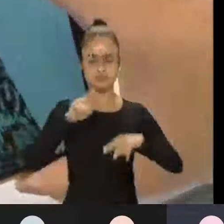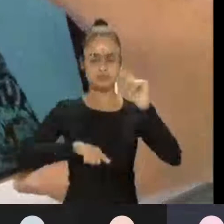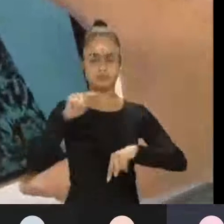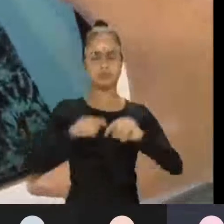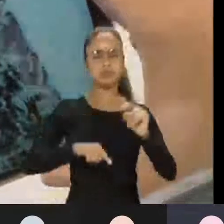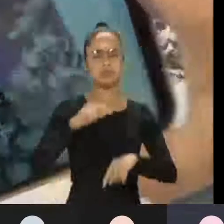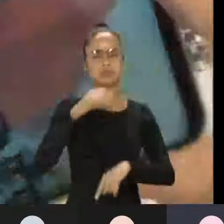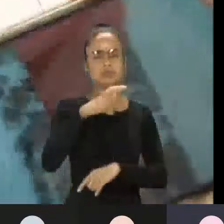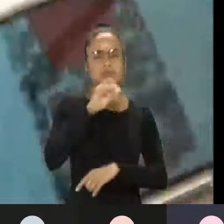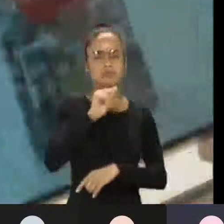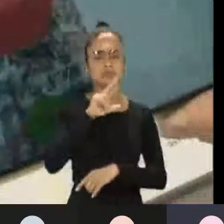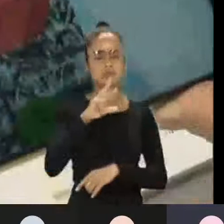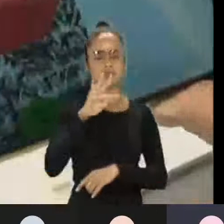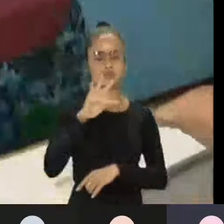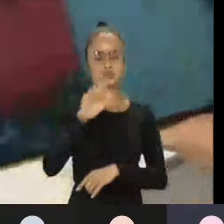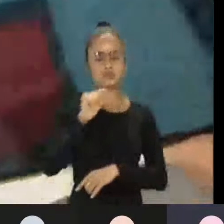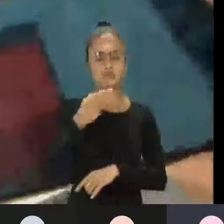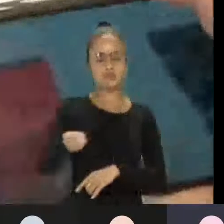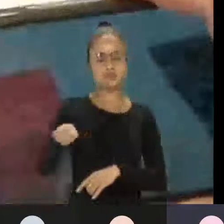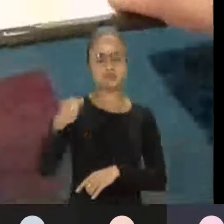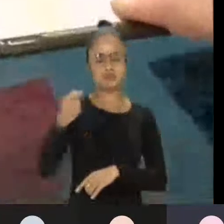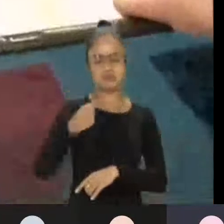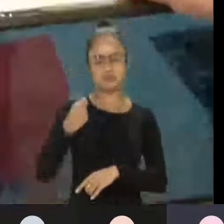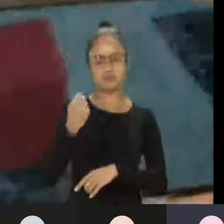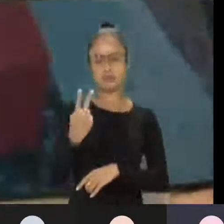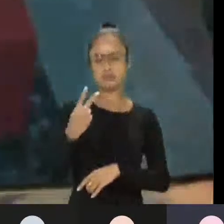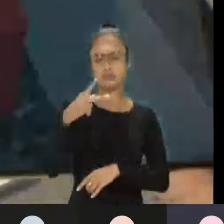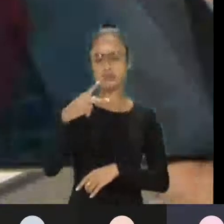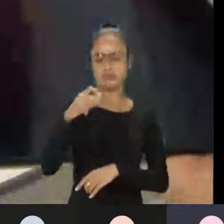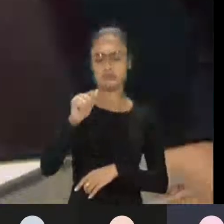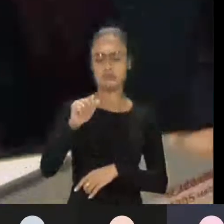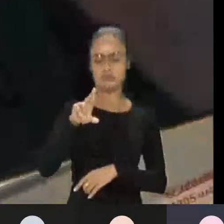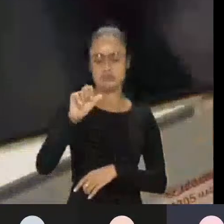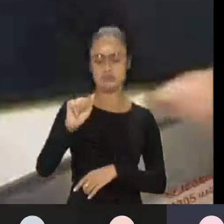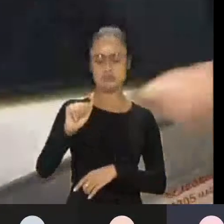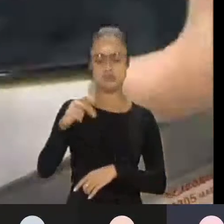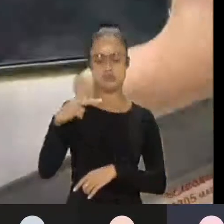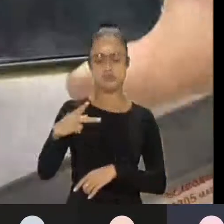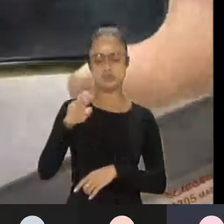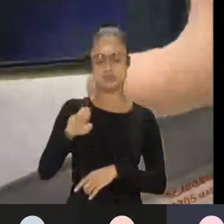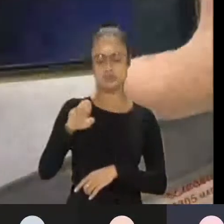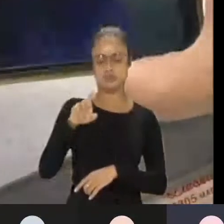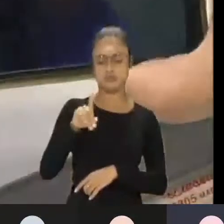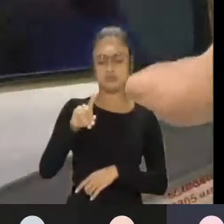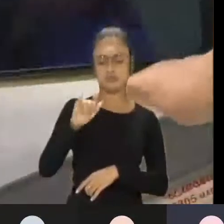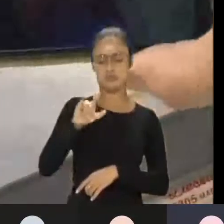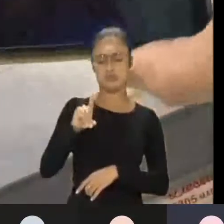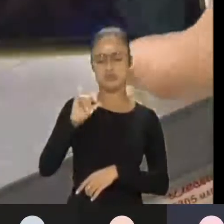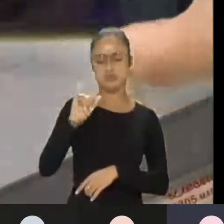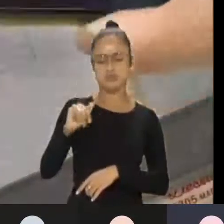No cartão número 2, eu tenho lá o paralelepípedo. Então, eu